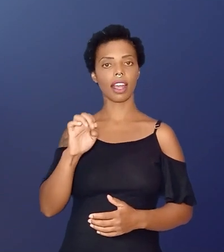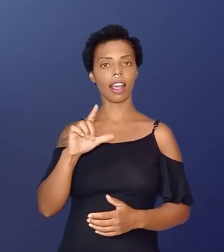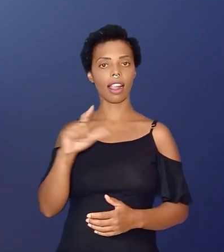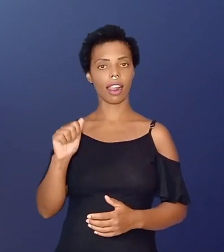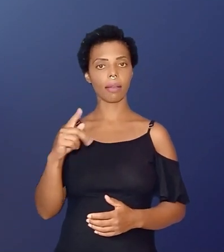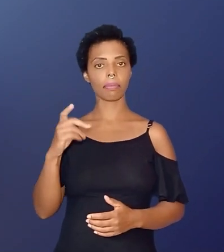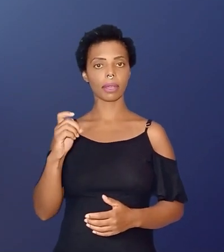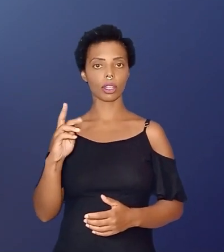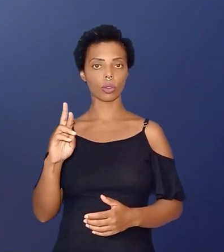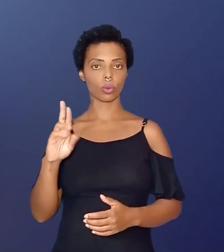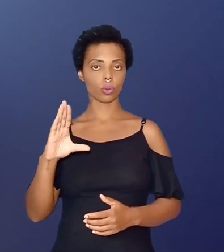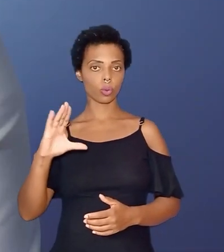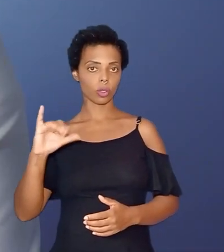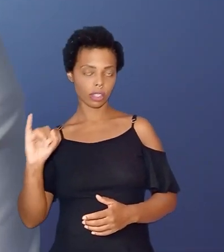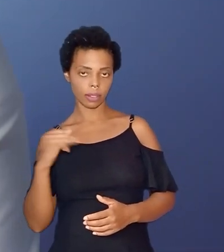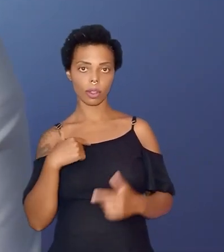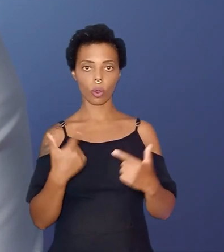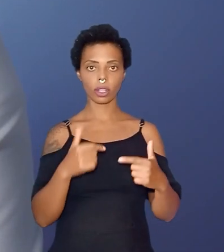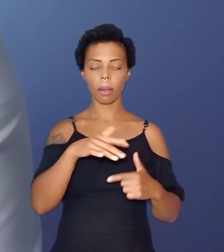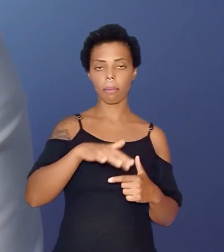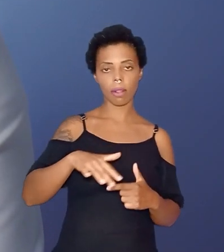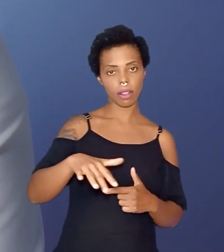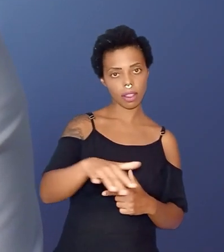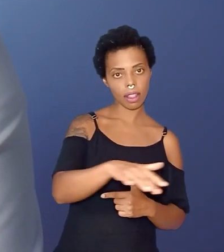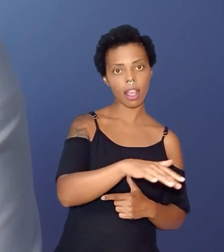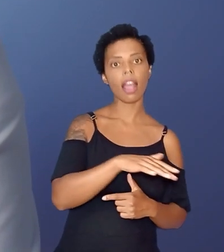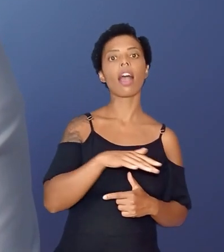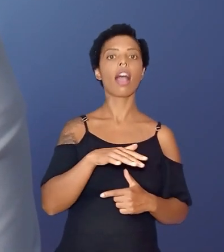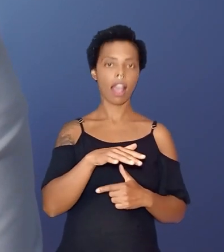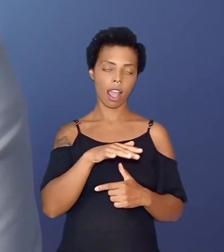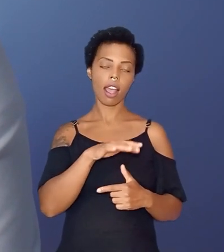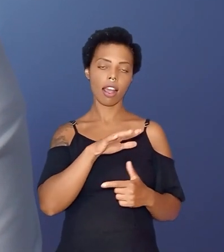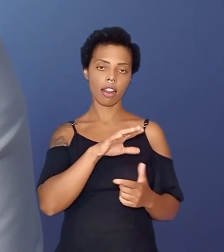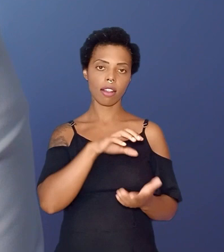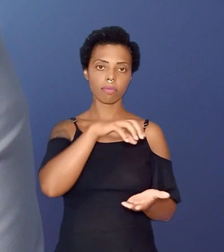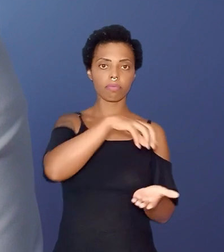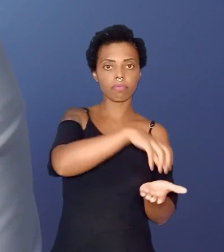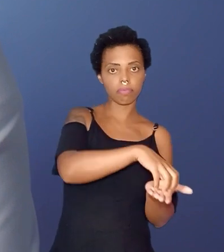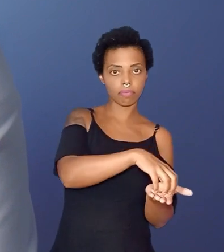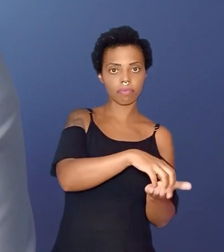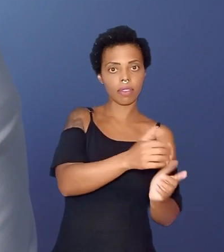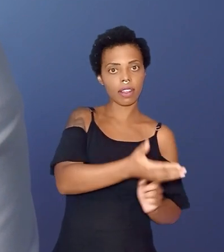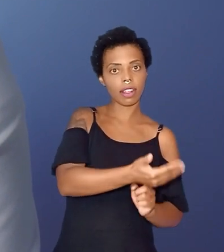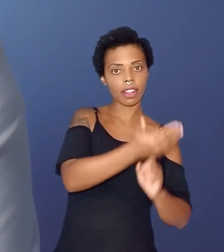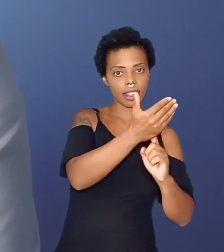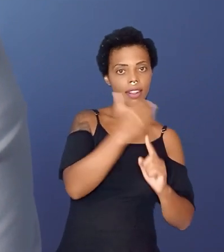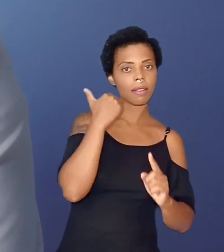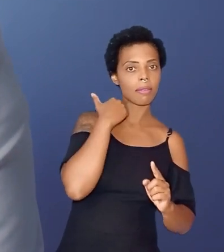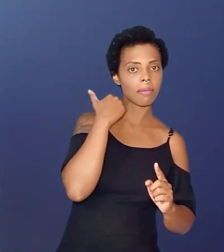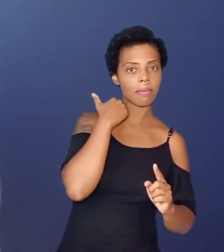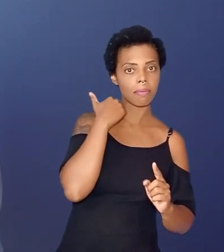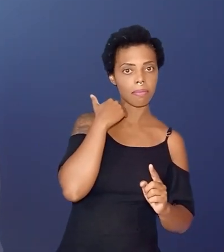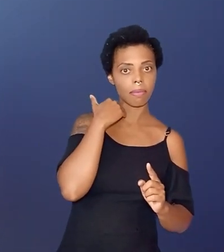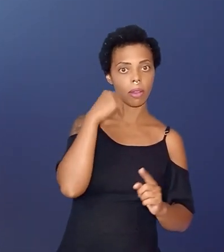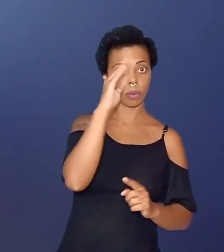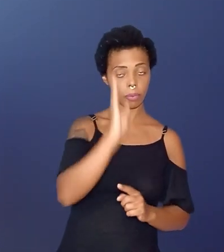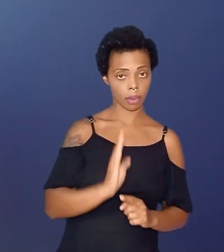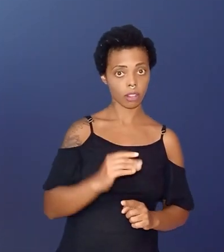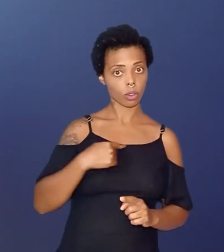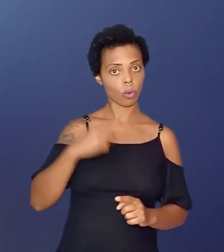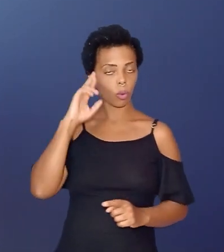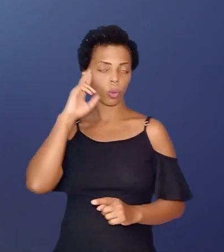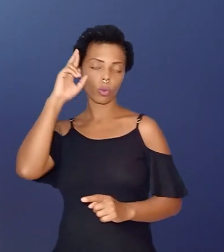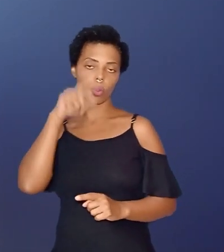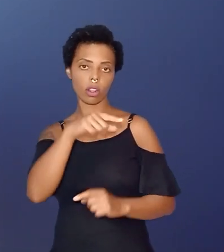Bom, meu nome é Mirella Petrucci e eu atuo no ramo de uma fintech brasileira. Eu sou uma das